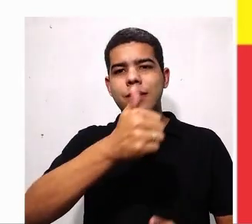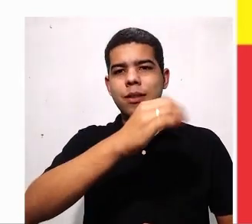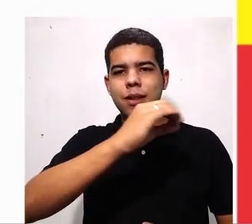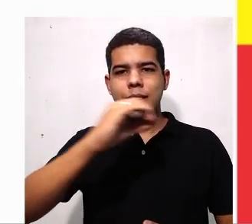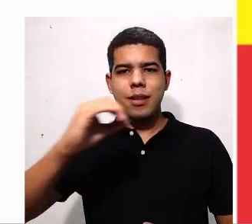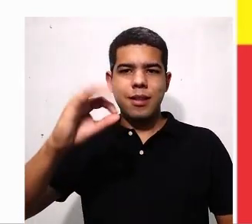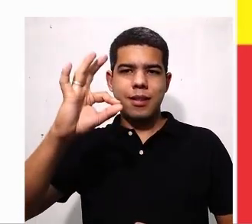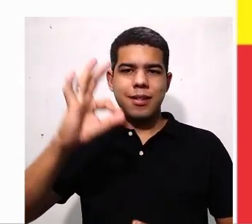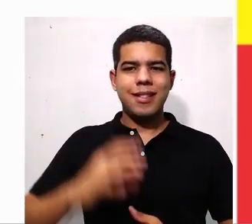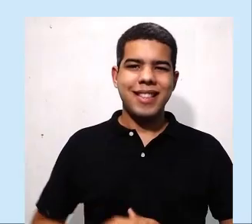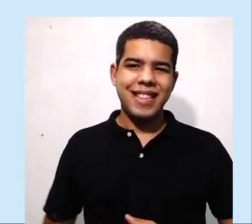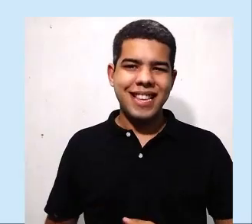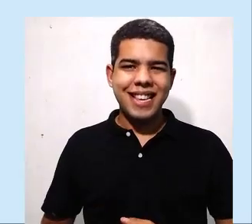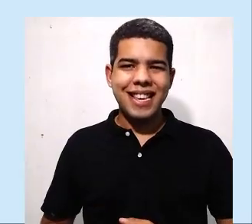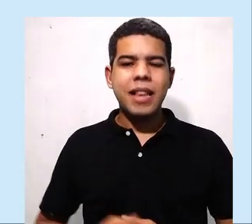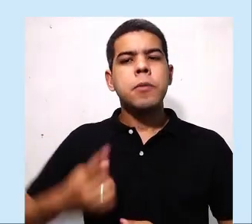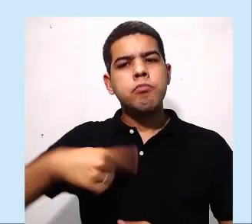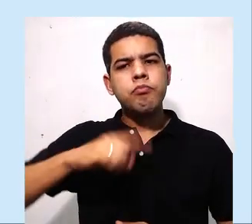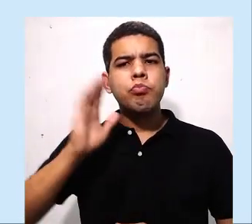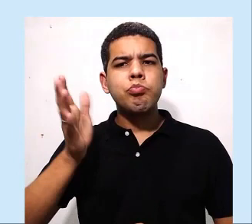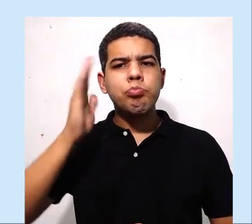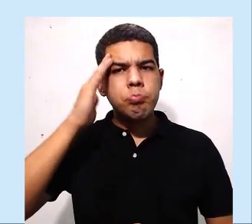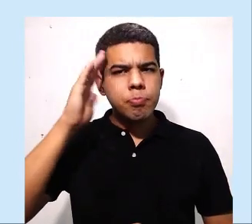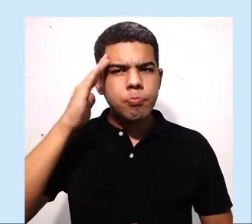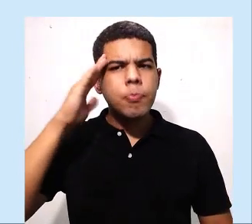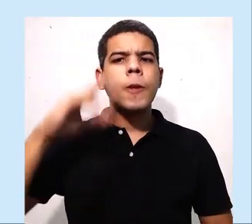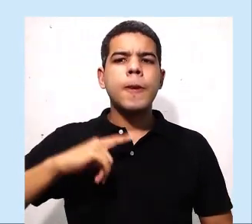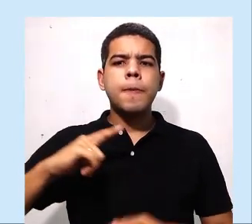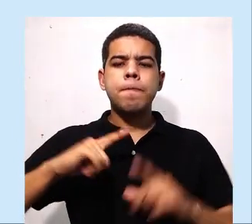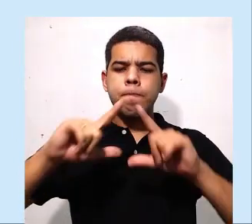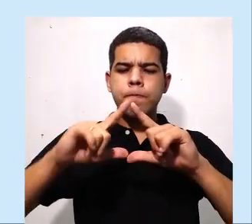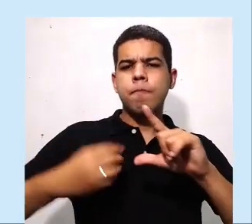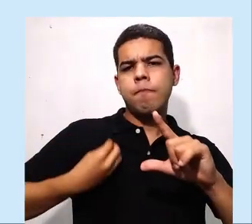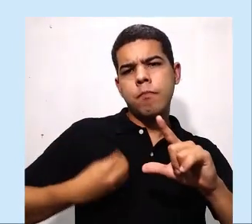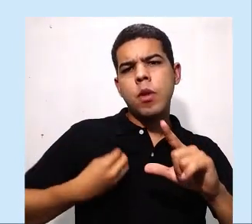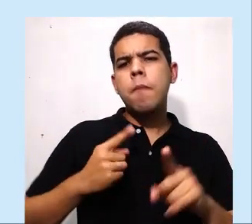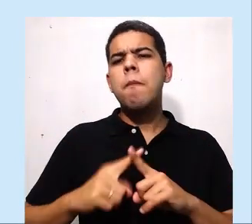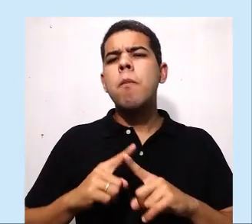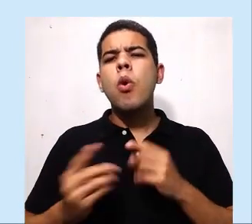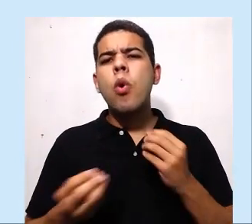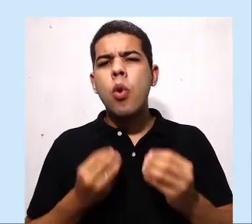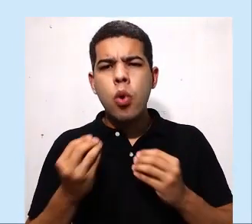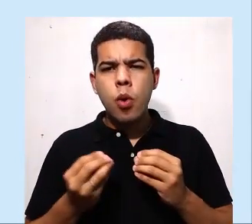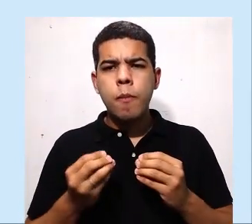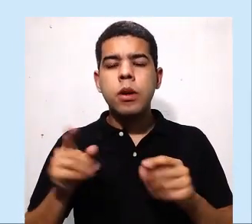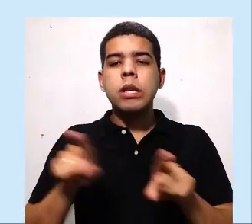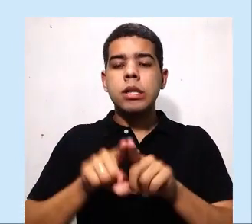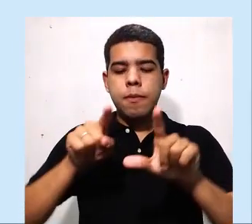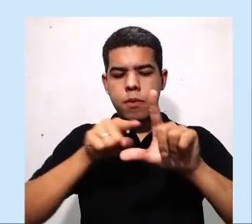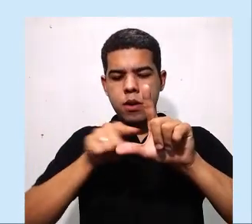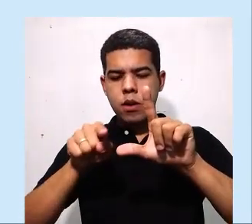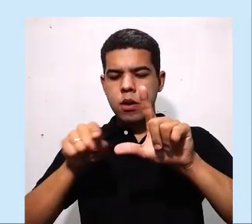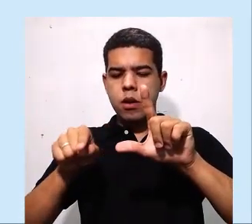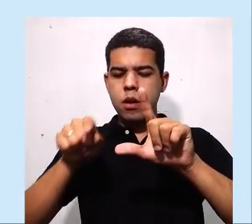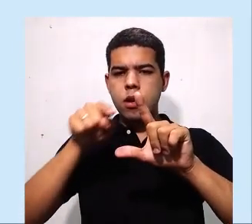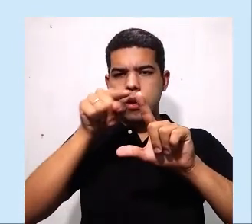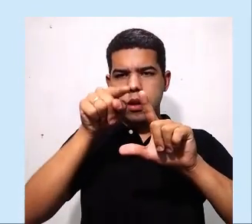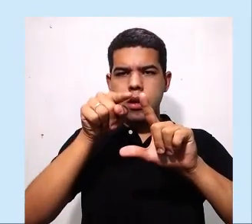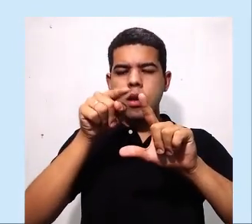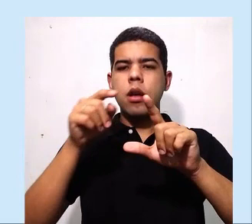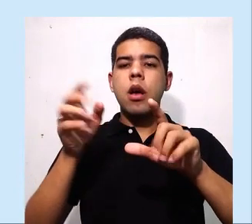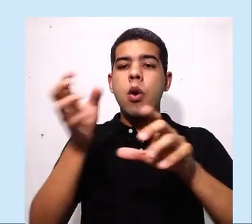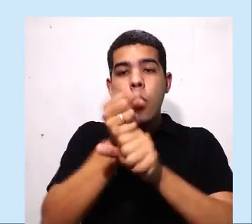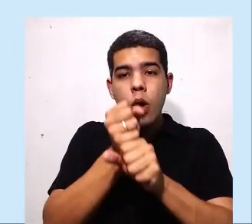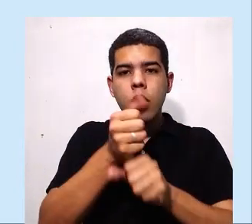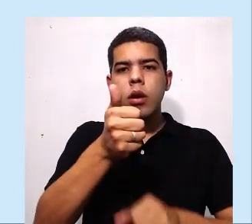graus. Beleza? Então, a gente já entendeu a condição de existência de um triângulo. A gente já entendeu que a soma dos ângulos internos